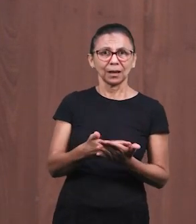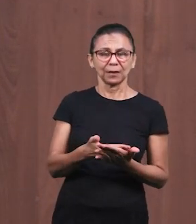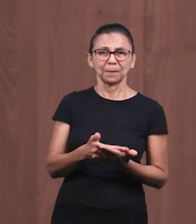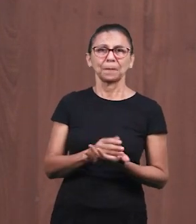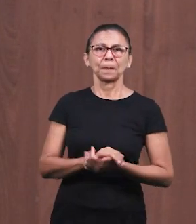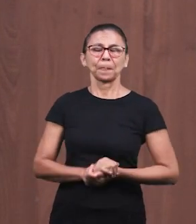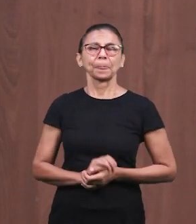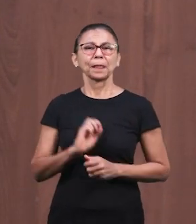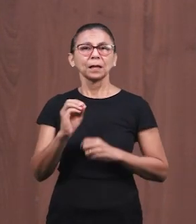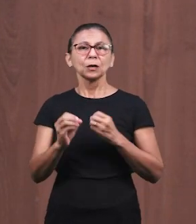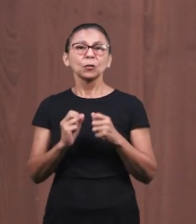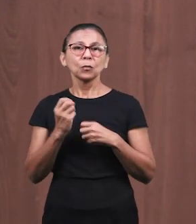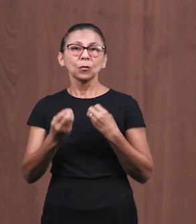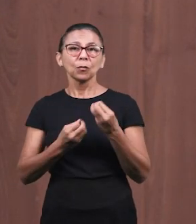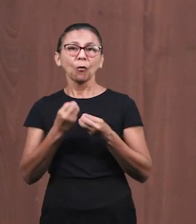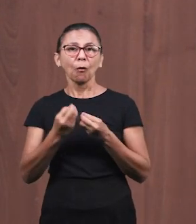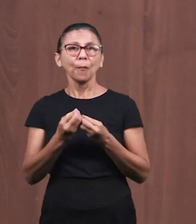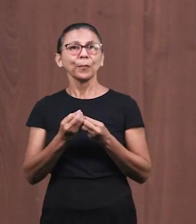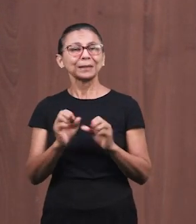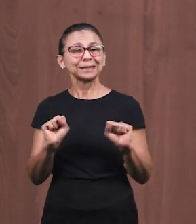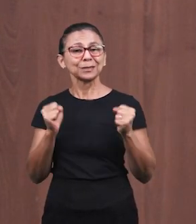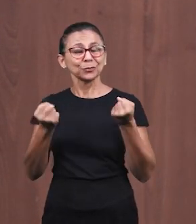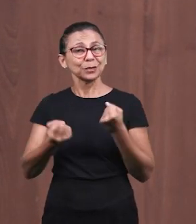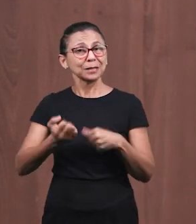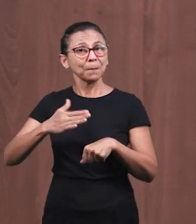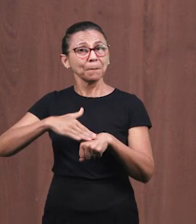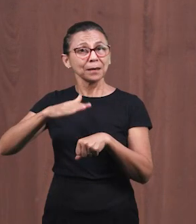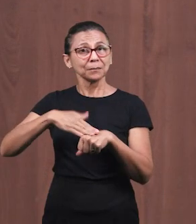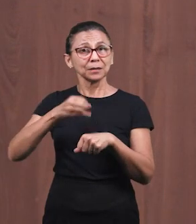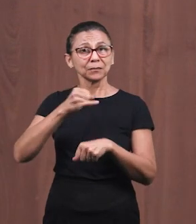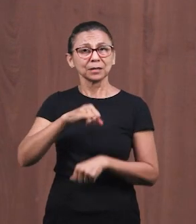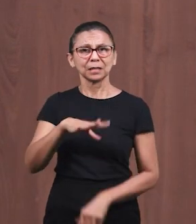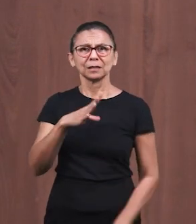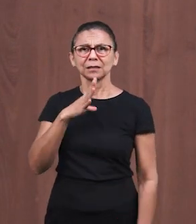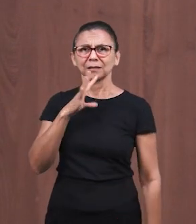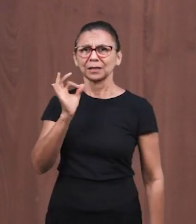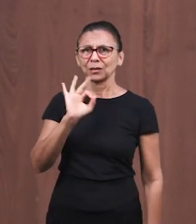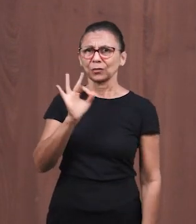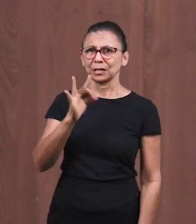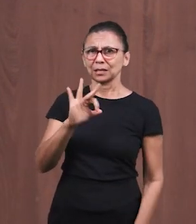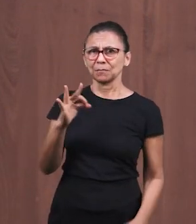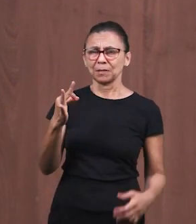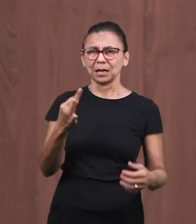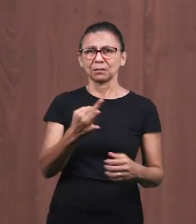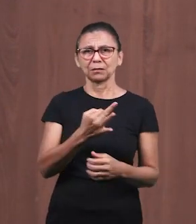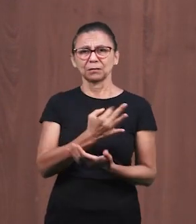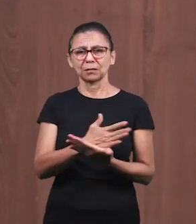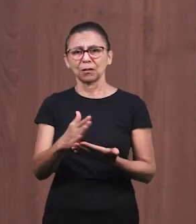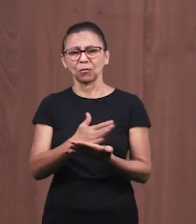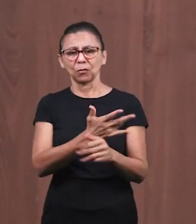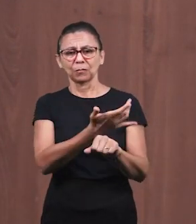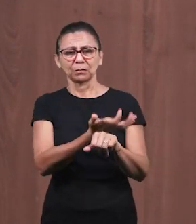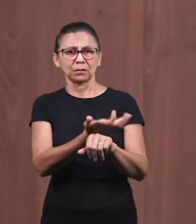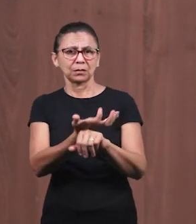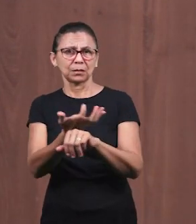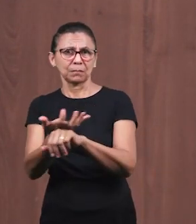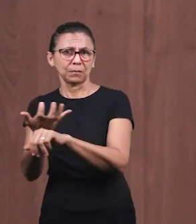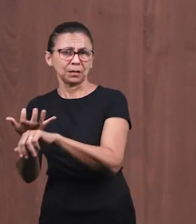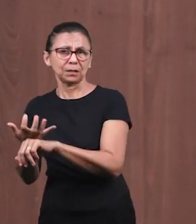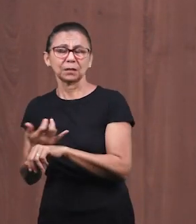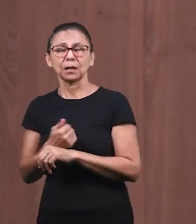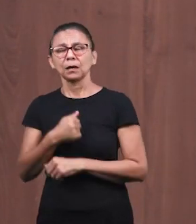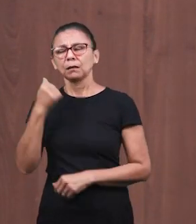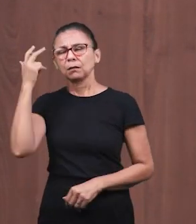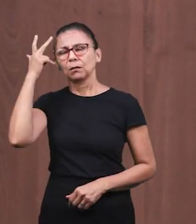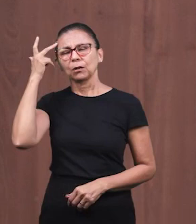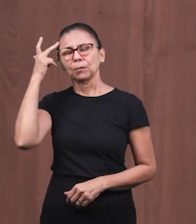possíveis de fortalecê-los. Caso você não tenha conhecimentos necessários em determinadas disciplinas, o que é muito comum